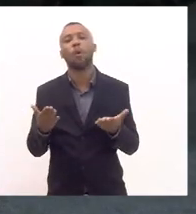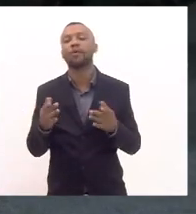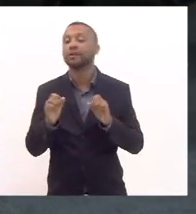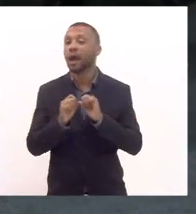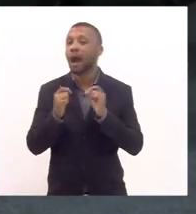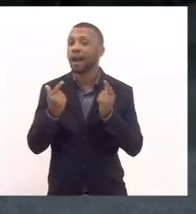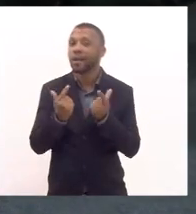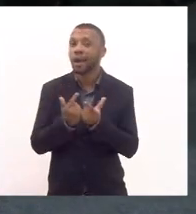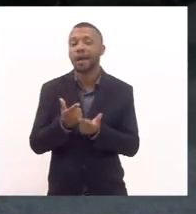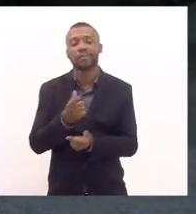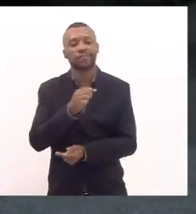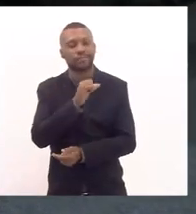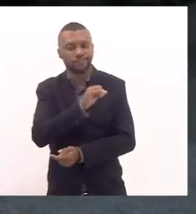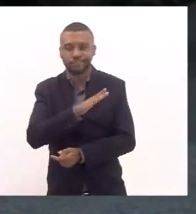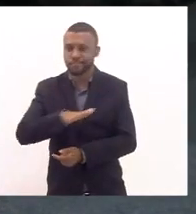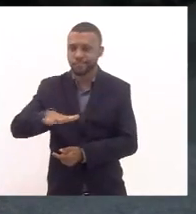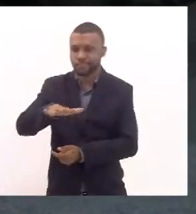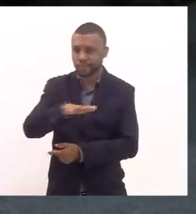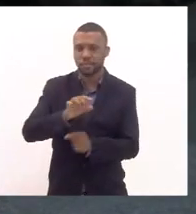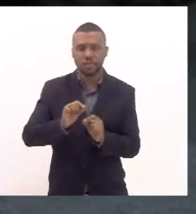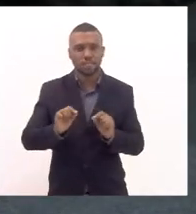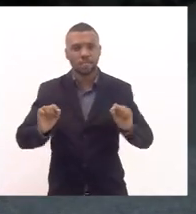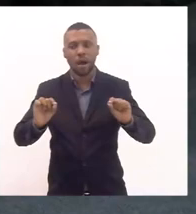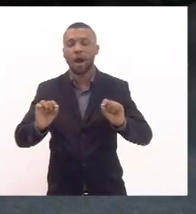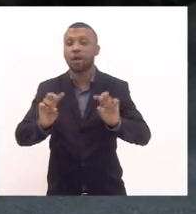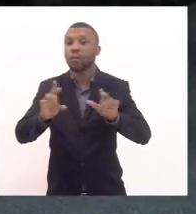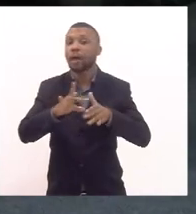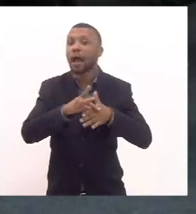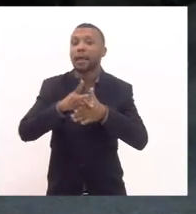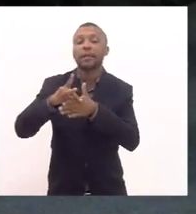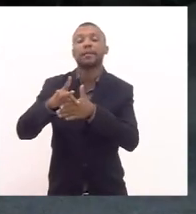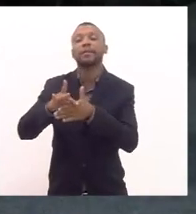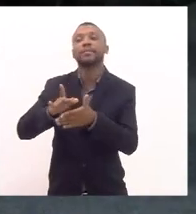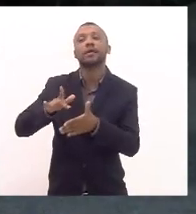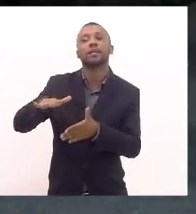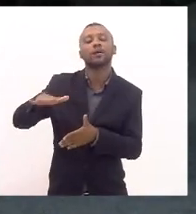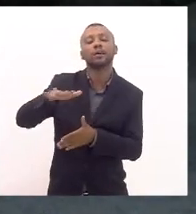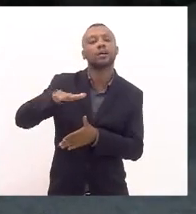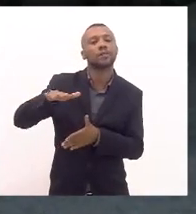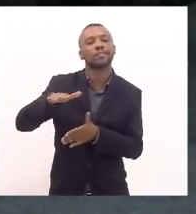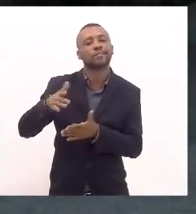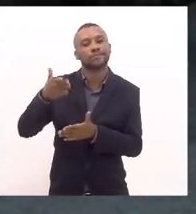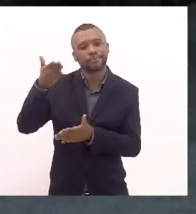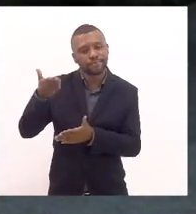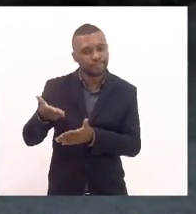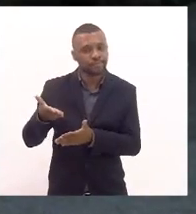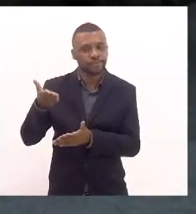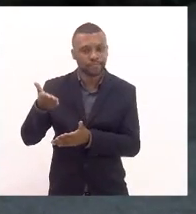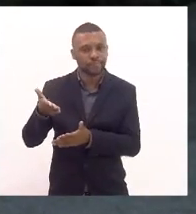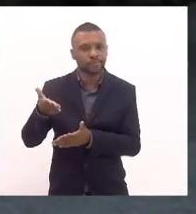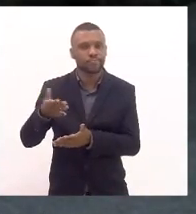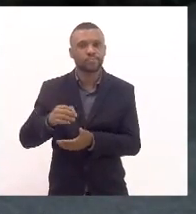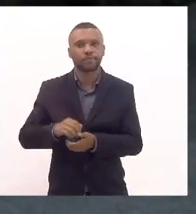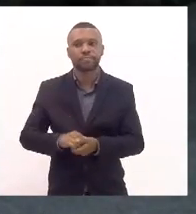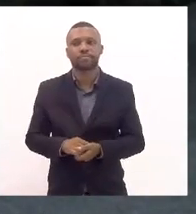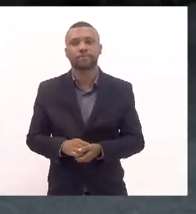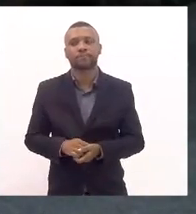Parlamento Fluminense sob a liderança de vossa excelência